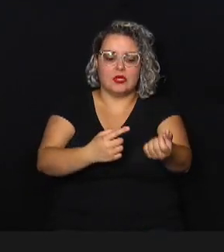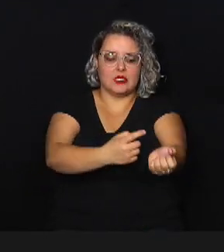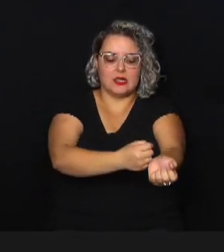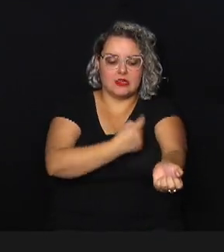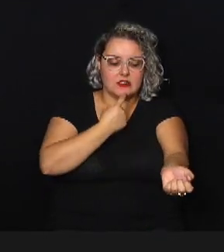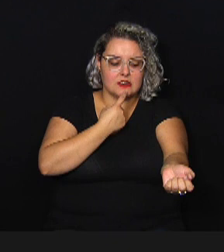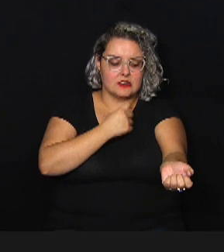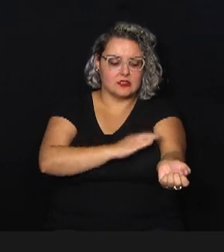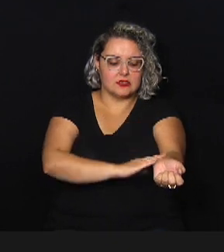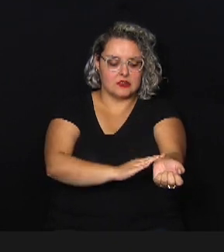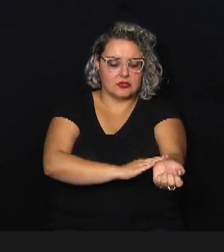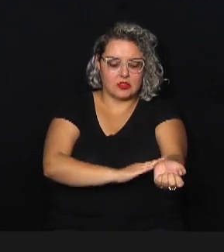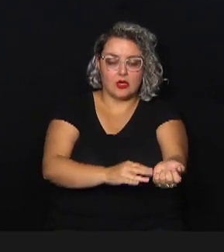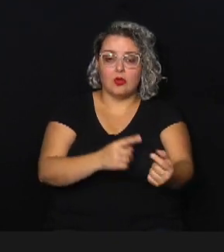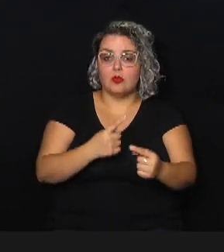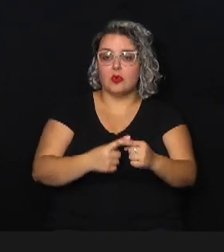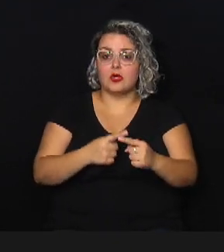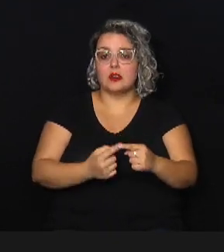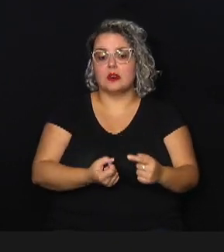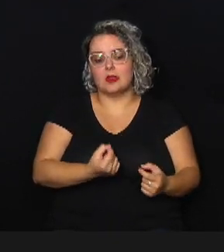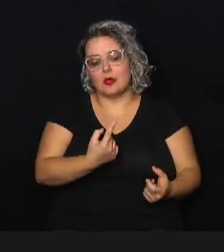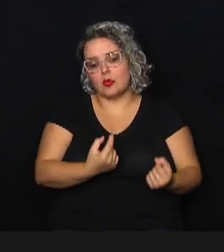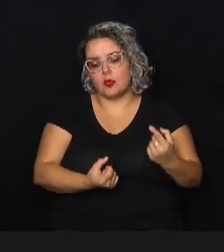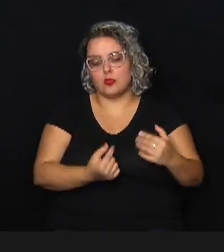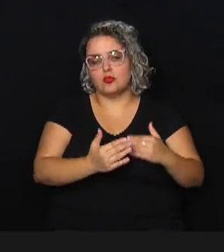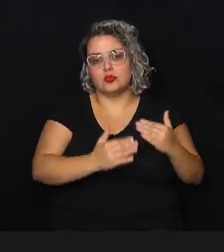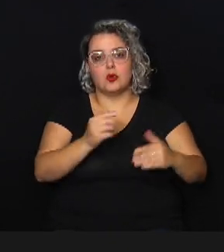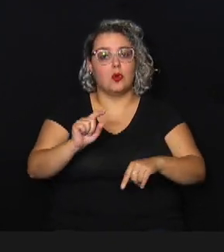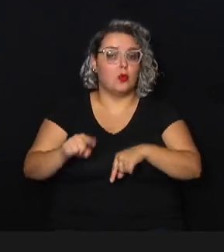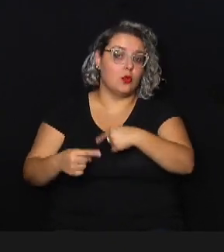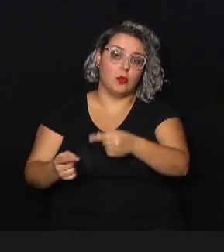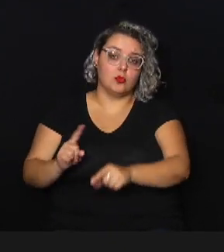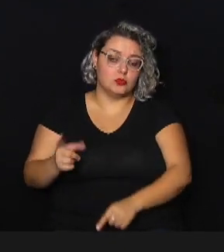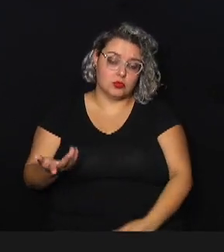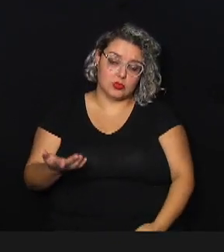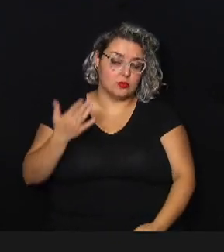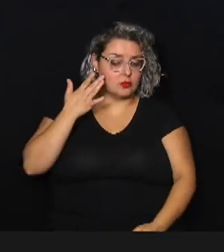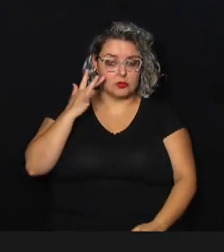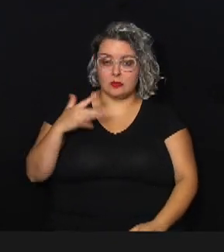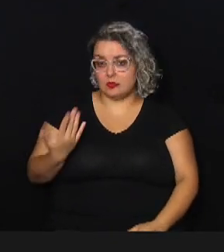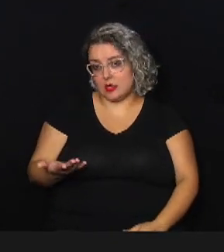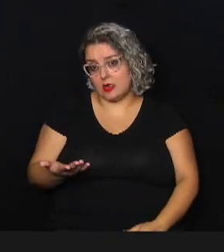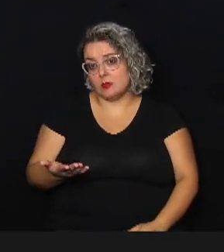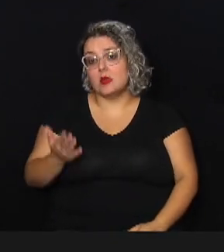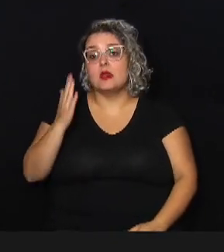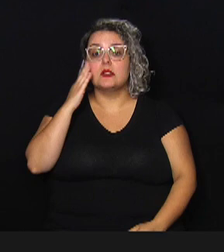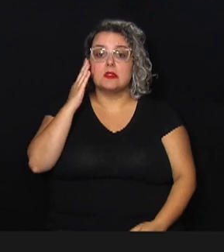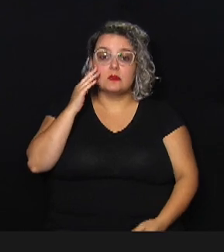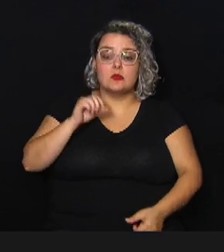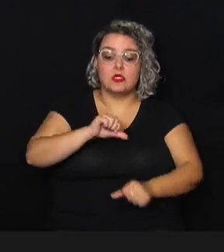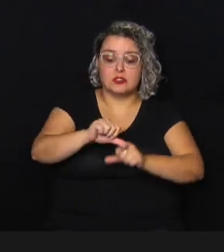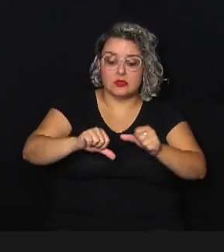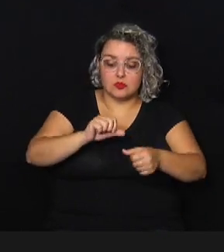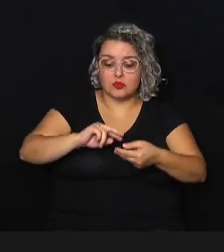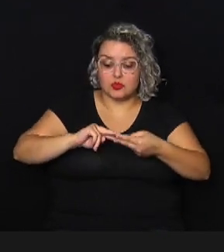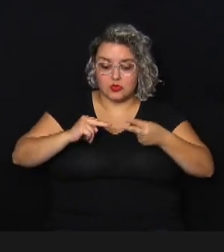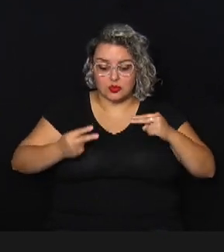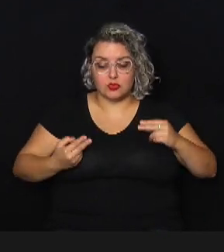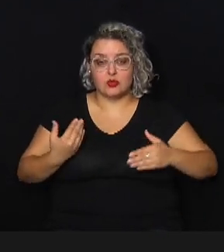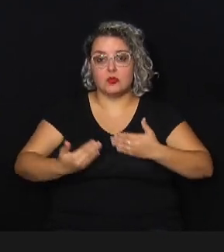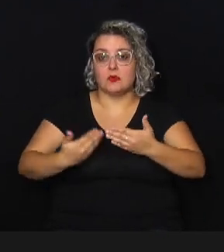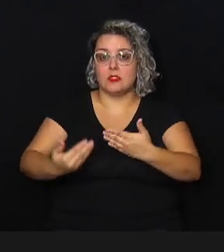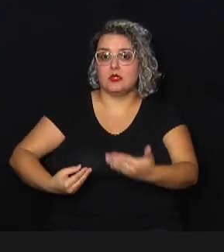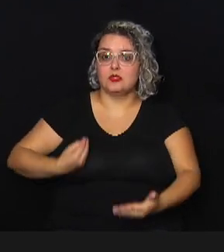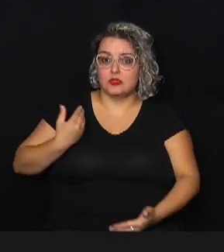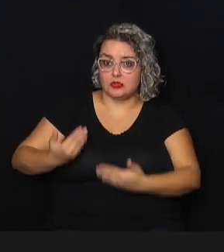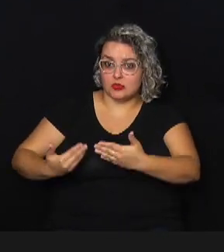um desenvolve o outro não? Isso ainda é desconhecido. A gente sabe também algumas mutações genéticas que os pacientes adquirem com a vida,